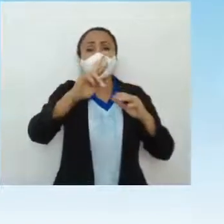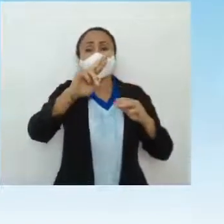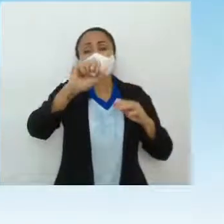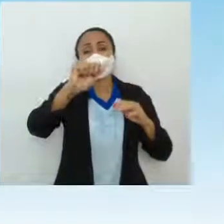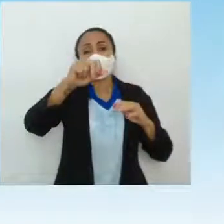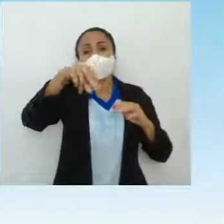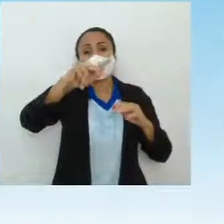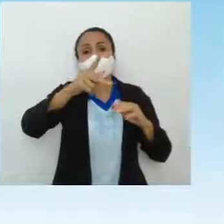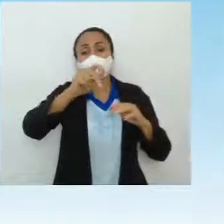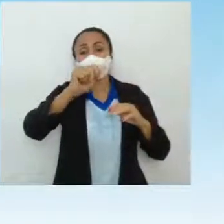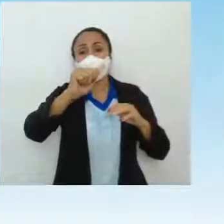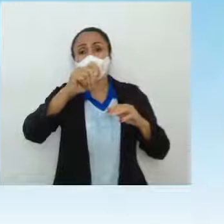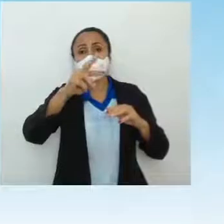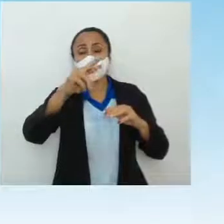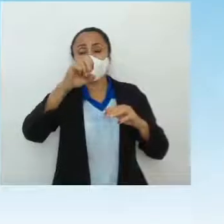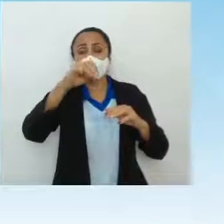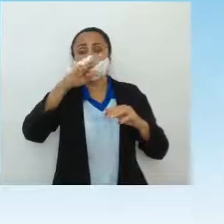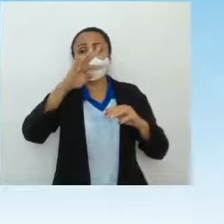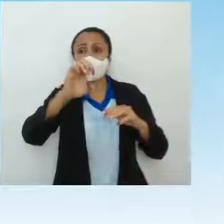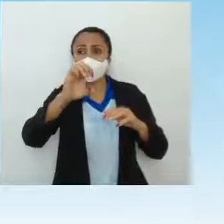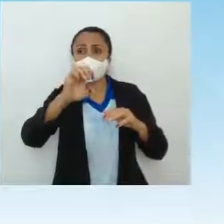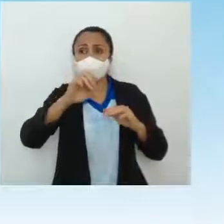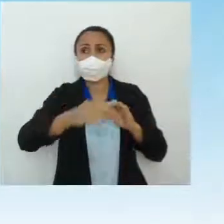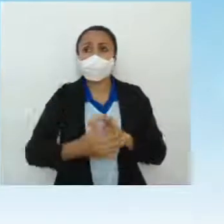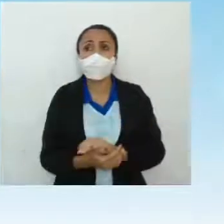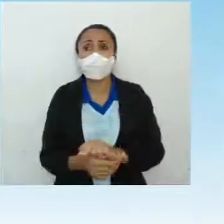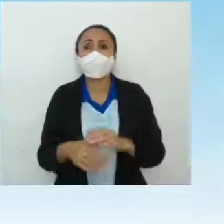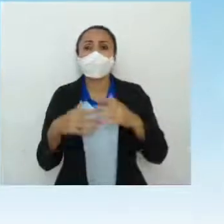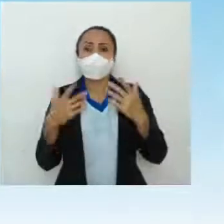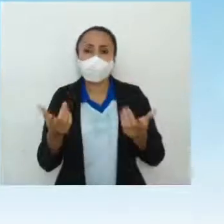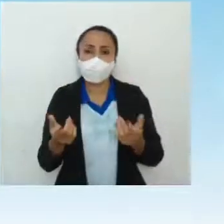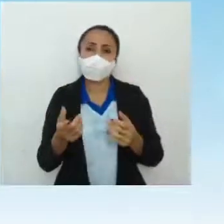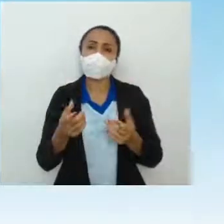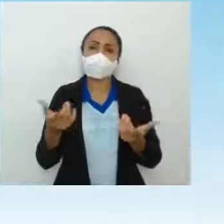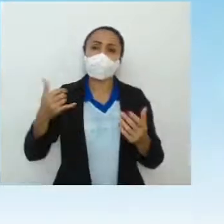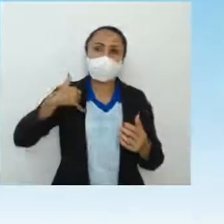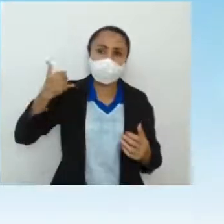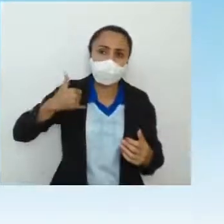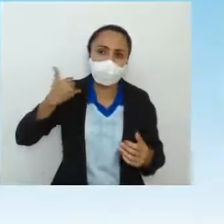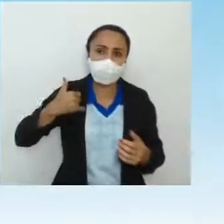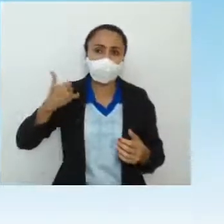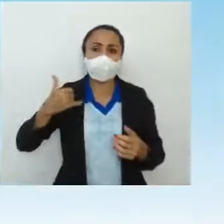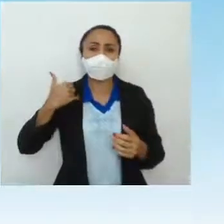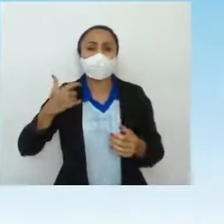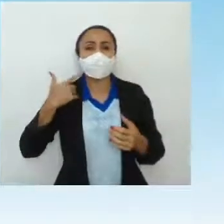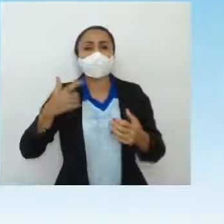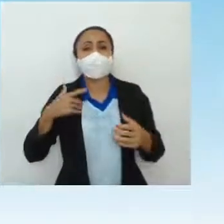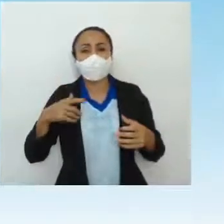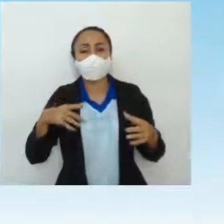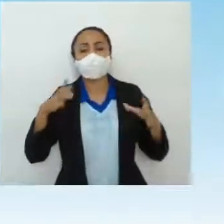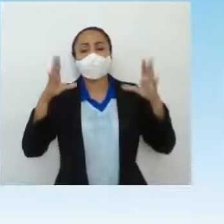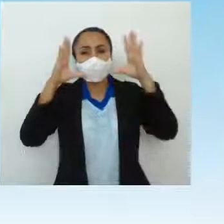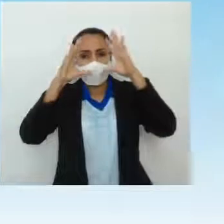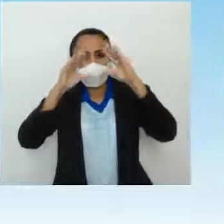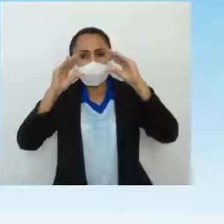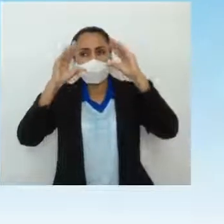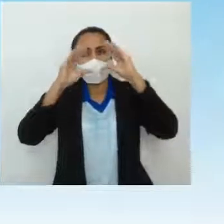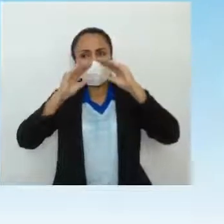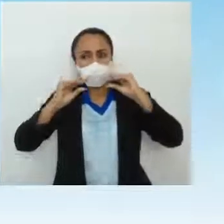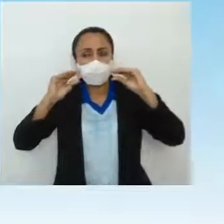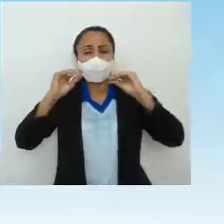humor vítreo. Com a chegada ali da idade, o cristalino ele pode perder a sua transparência